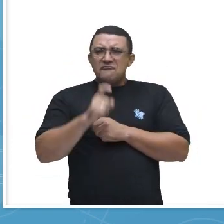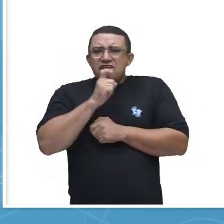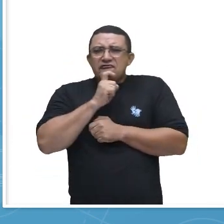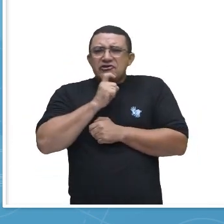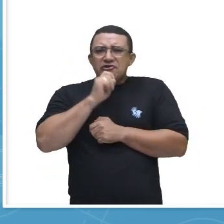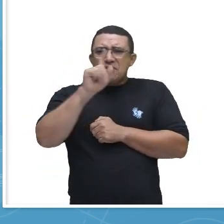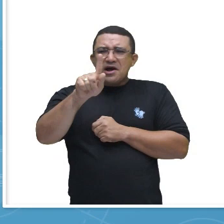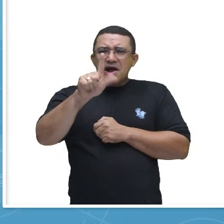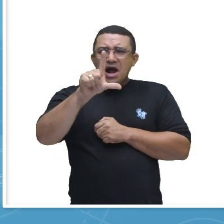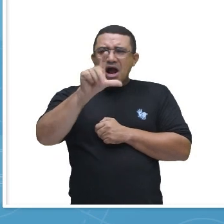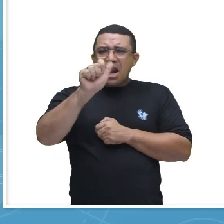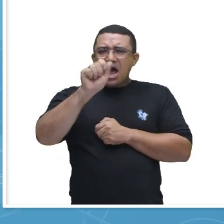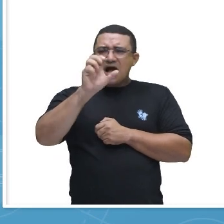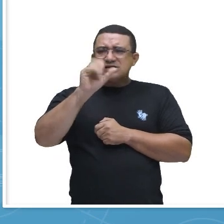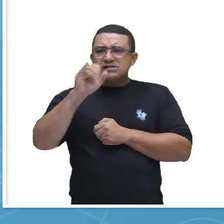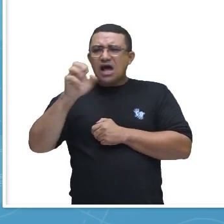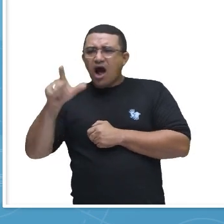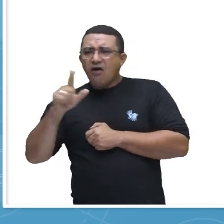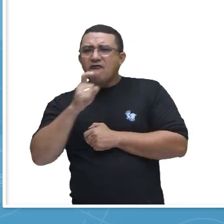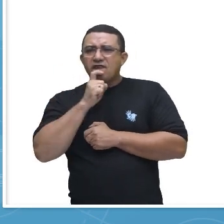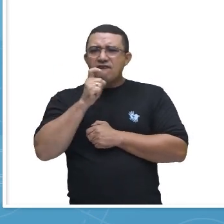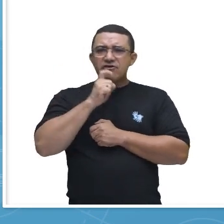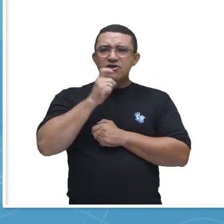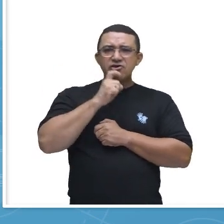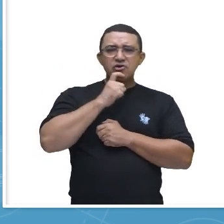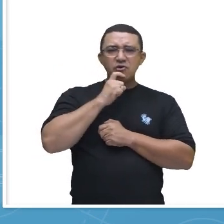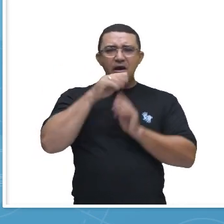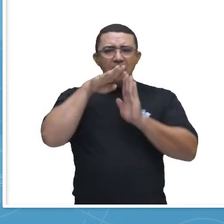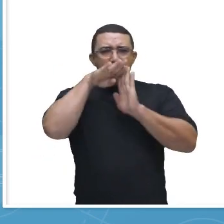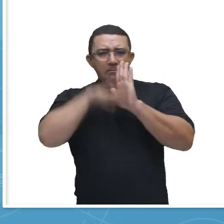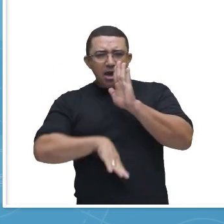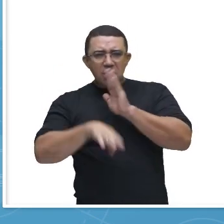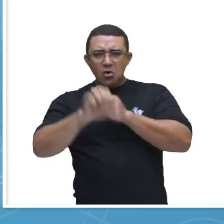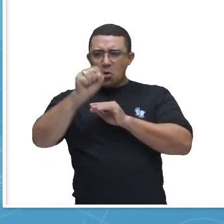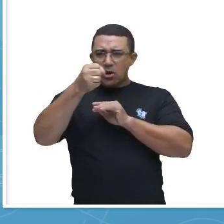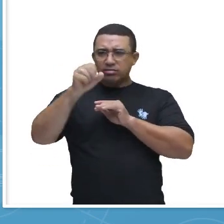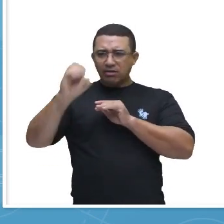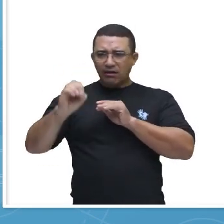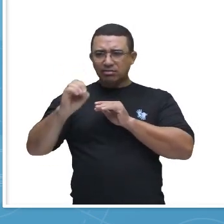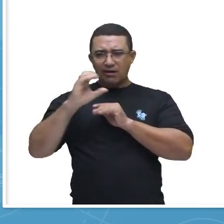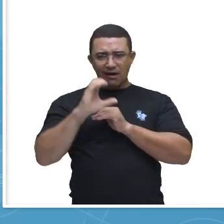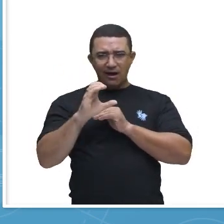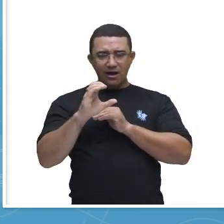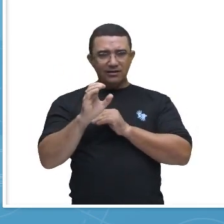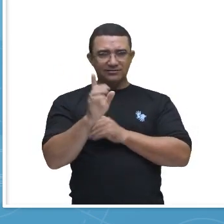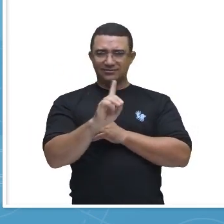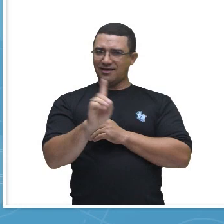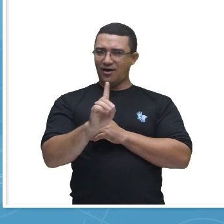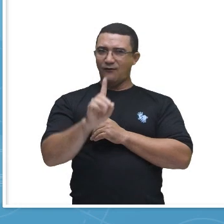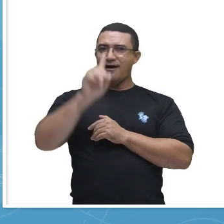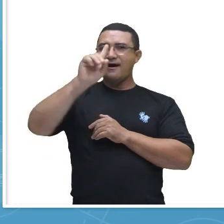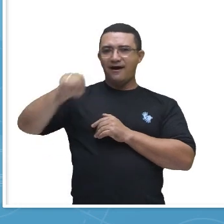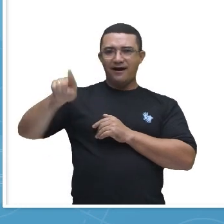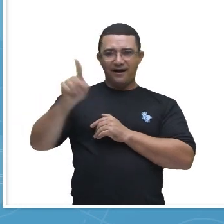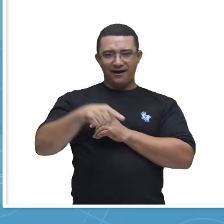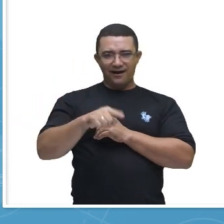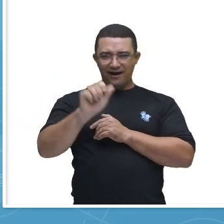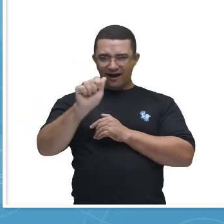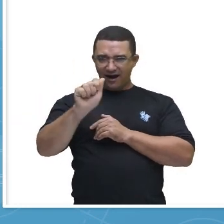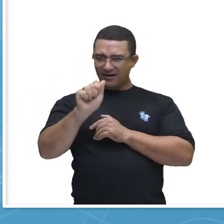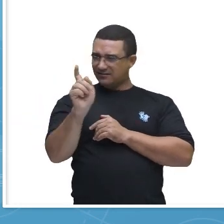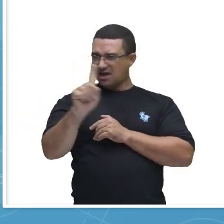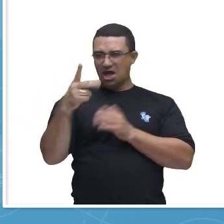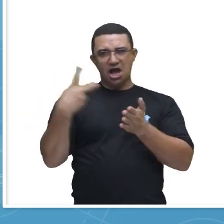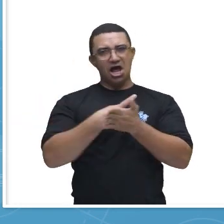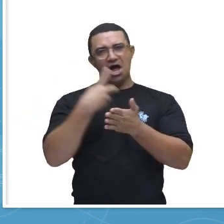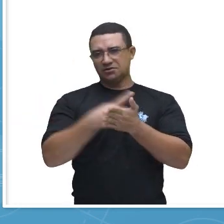temperaturas ali de menos 80 graus, né? Não dá, bom? Então, letra A a gente sabe que não é. Letra